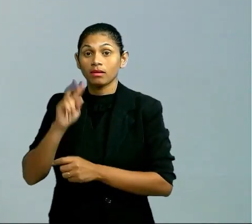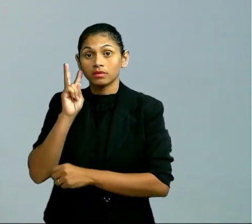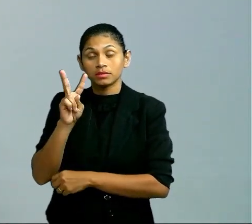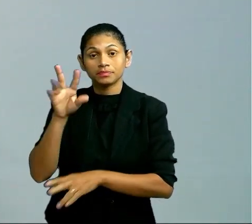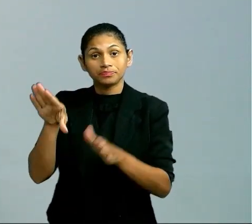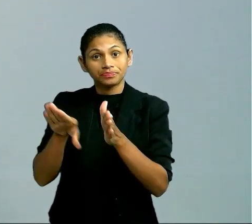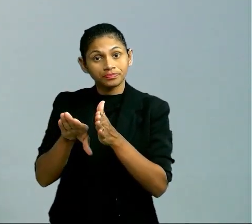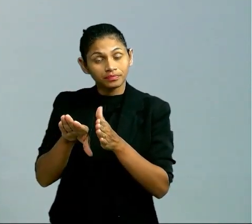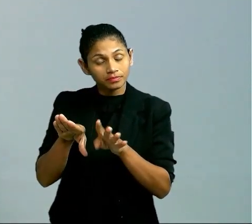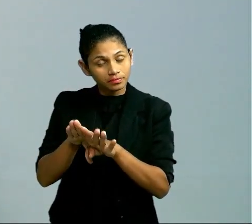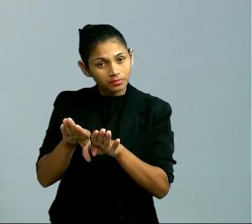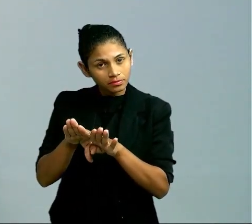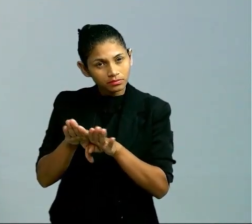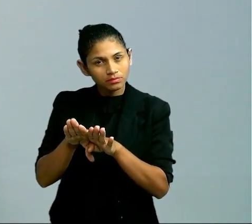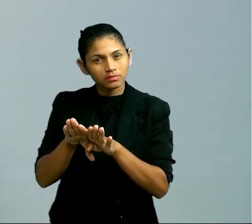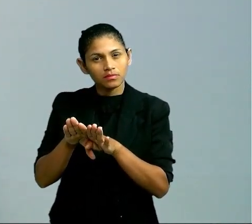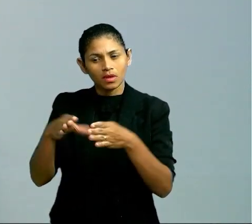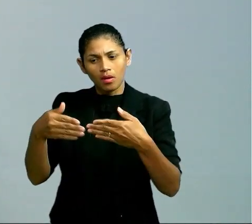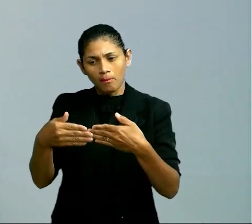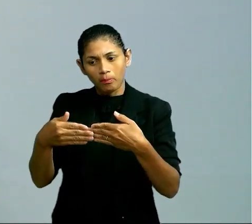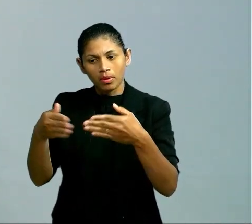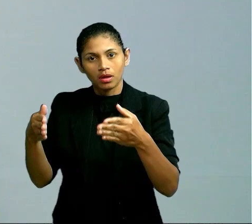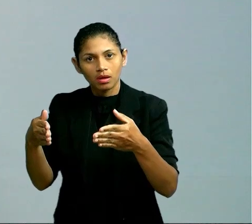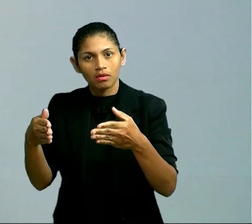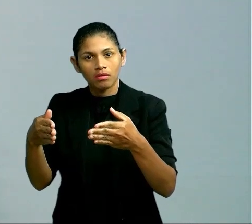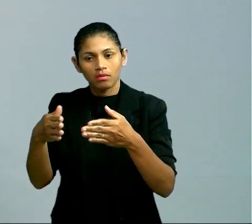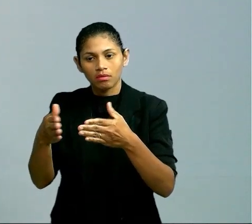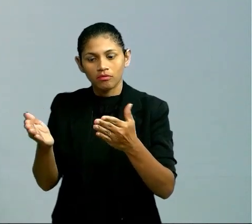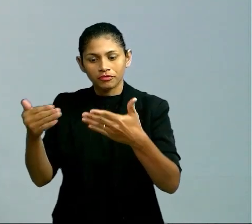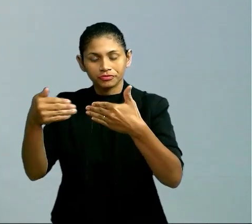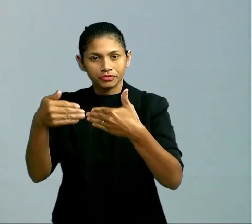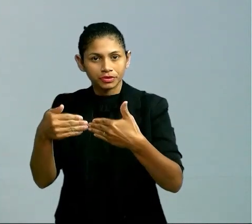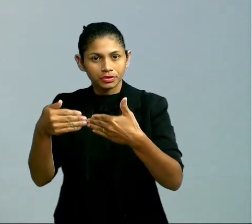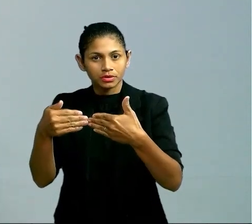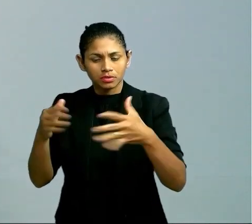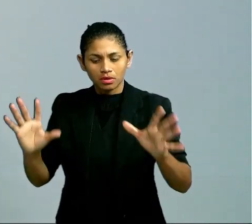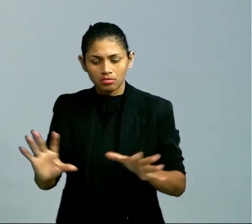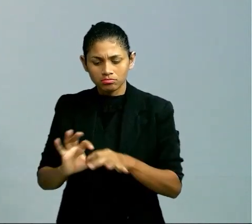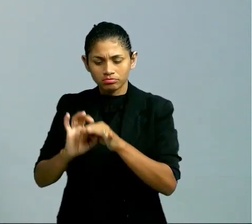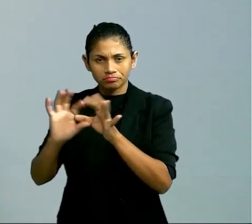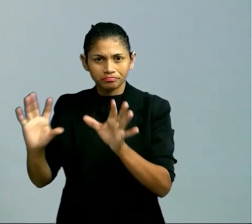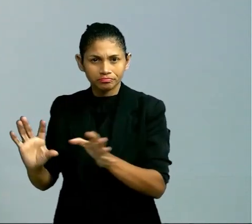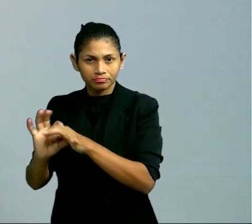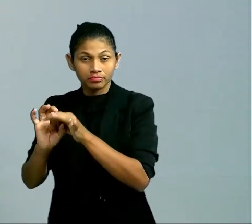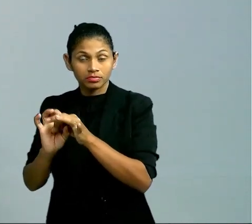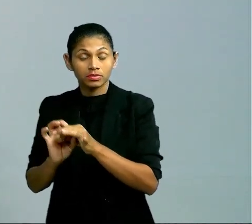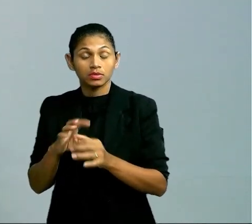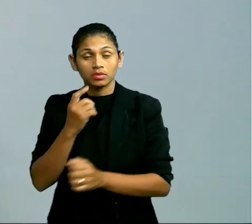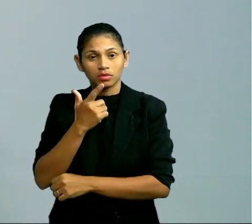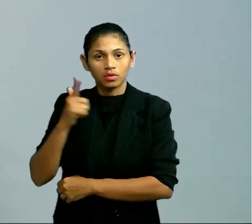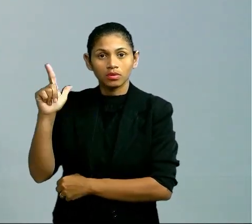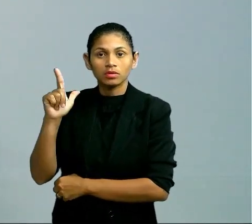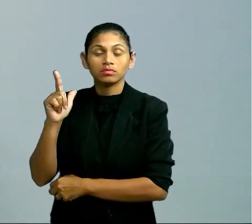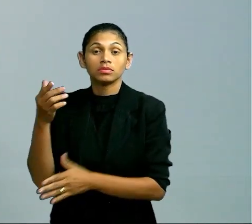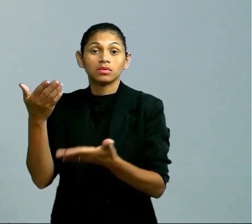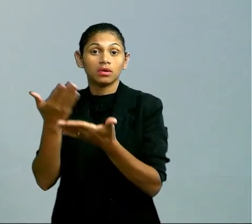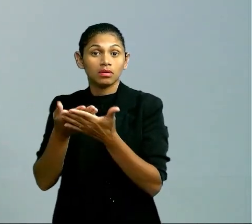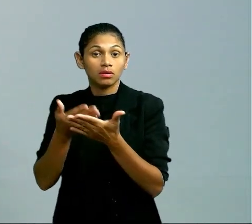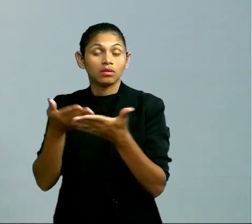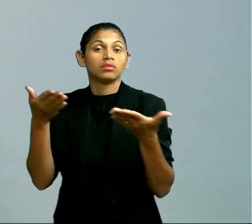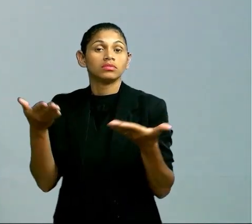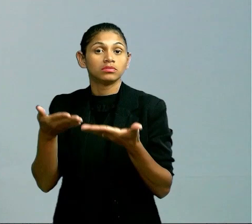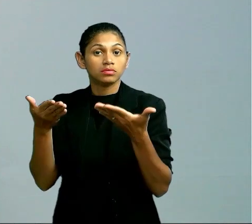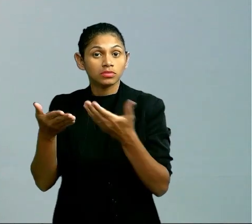as classificações de cadeias, aberta, fechada, normal, ramificada, entre outras cadeias. E na aula de hoje nós vamos falar um pouquinho sobre as